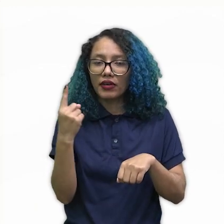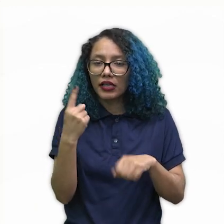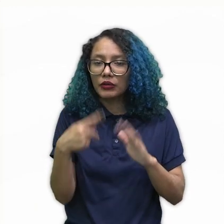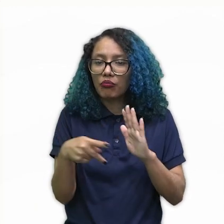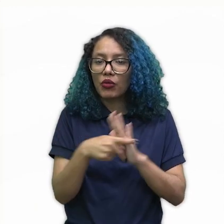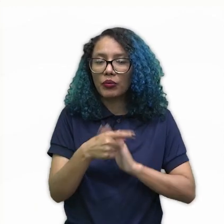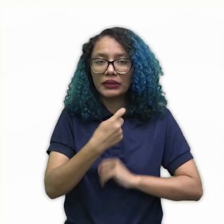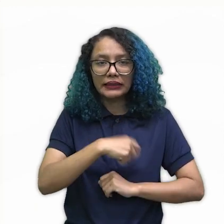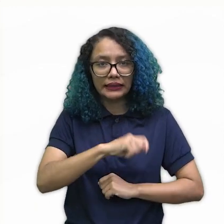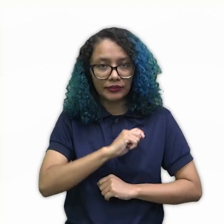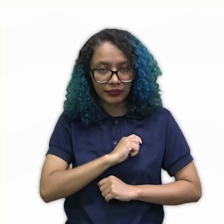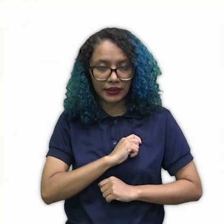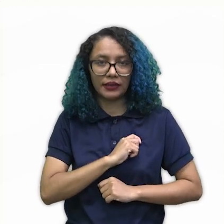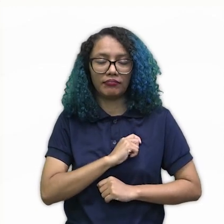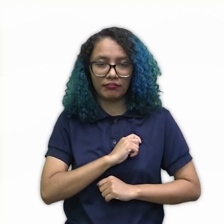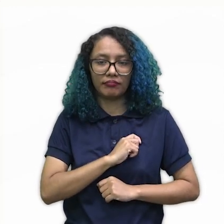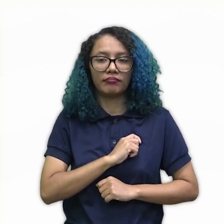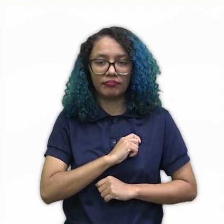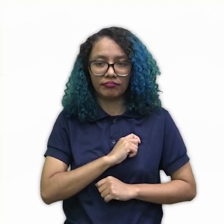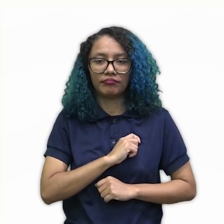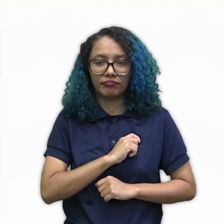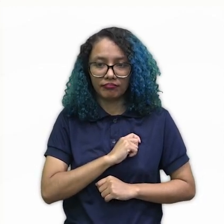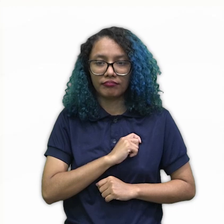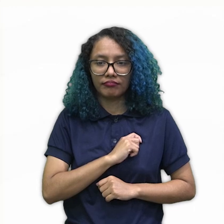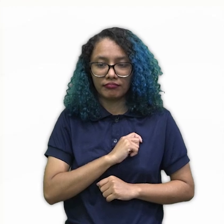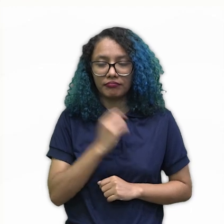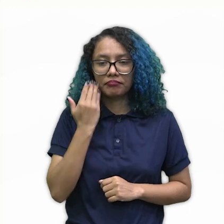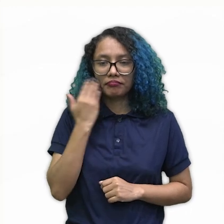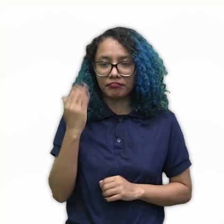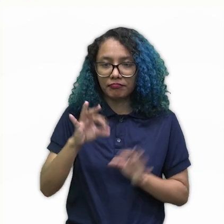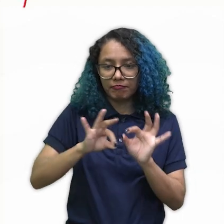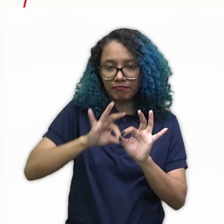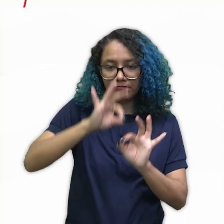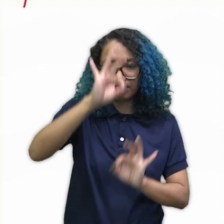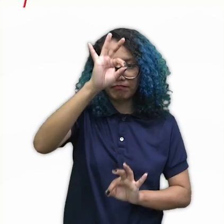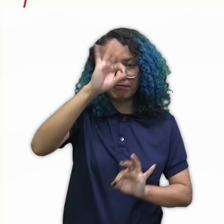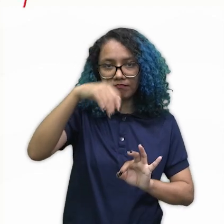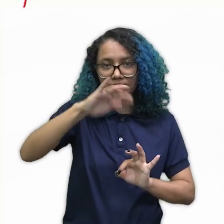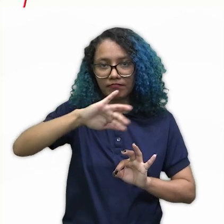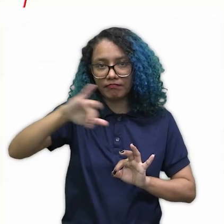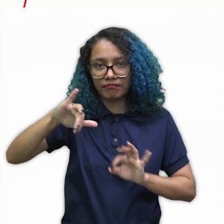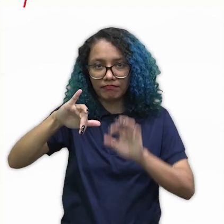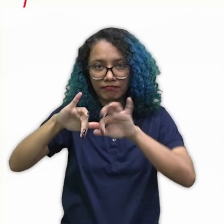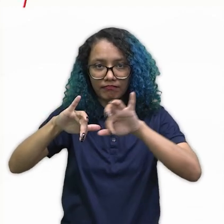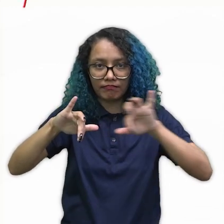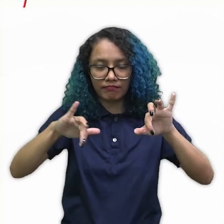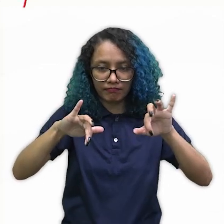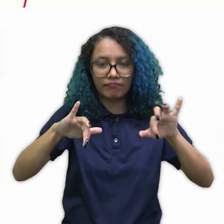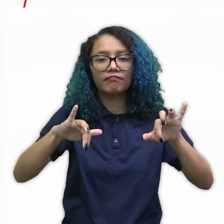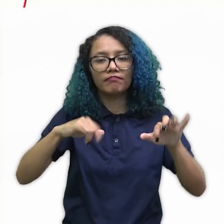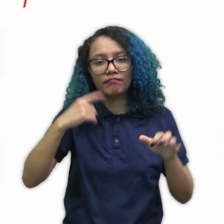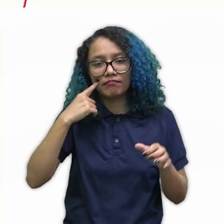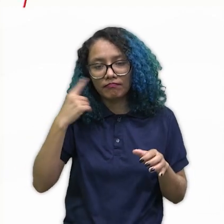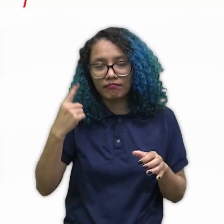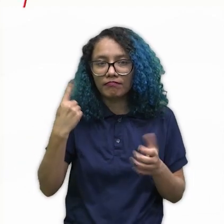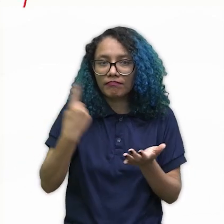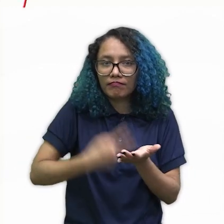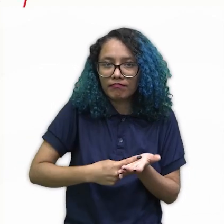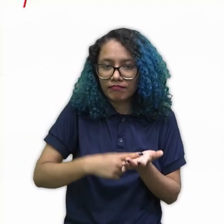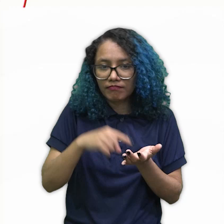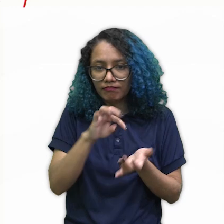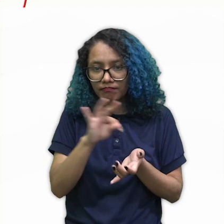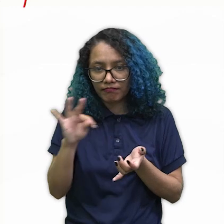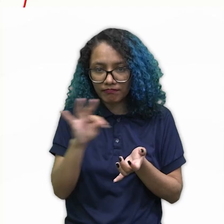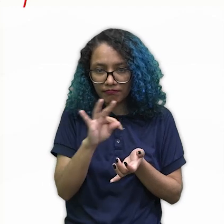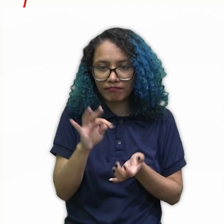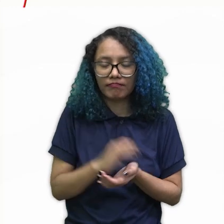de domínio espanhol. Pertencia à Espanha de acordo com o Tratado de Tordesilhas, certo?